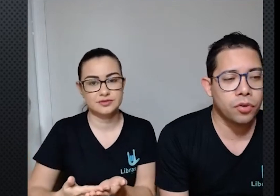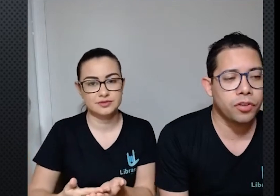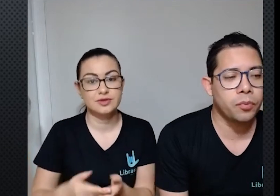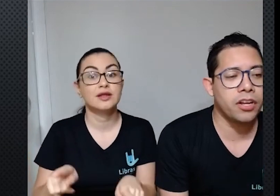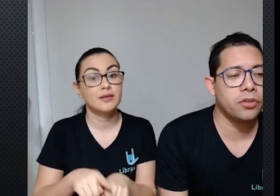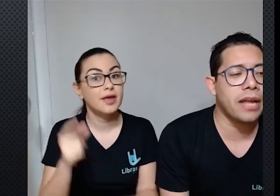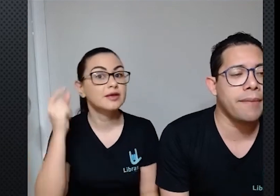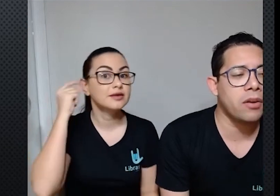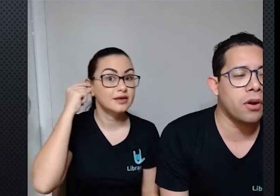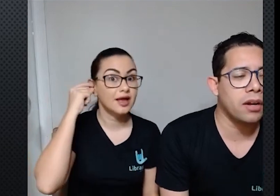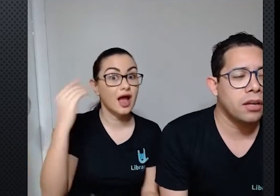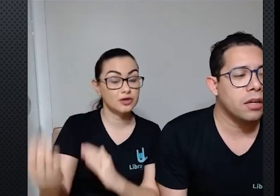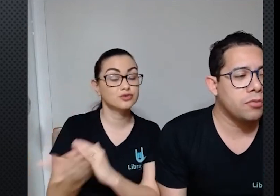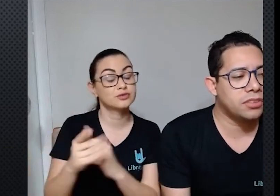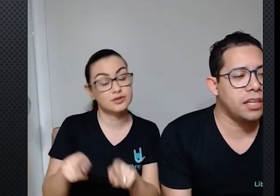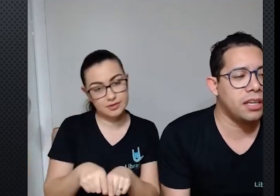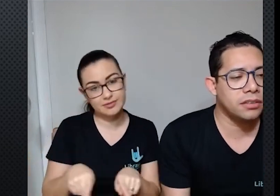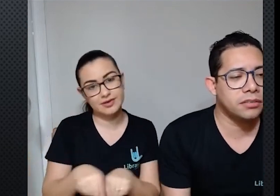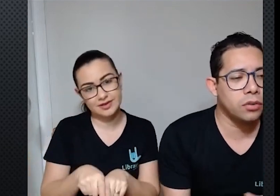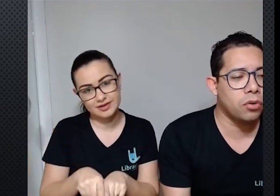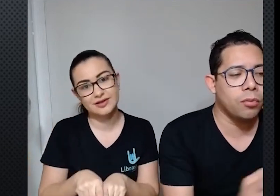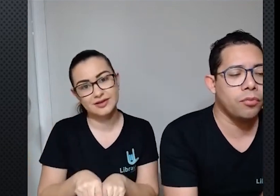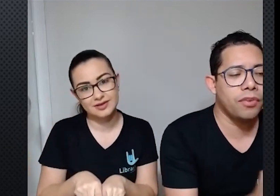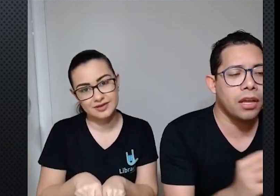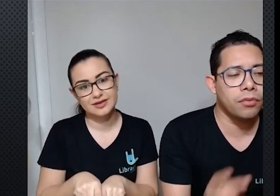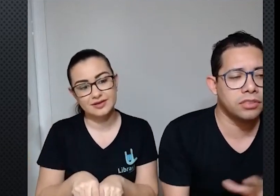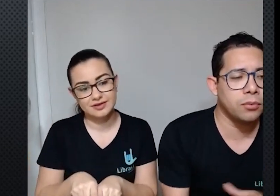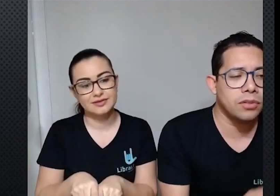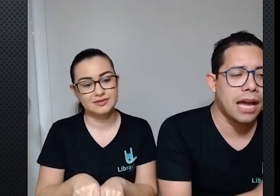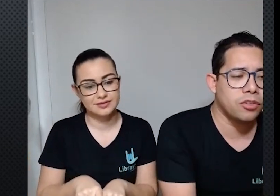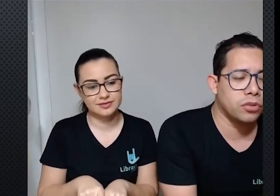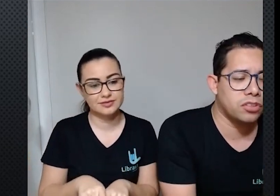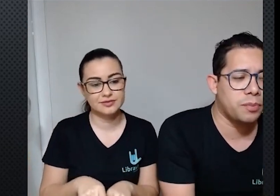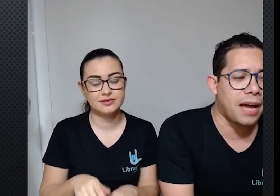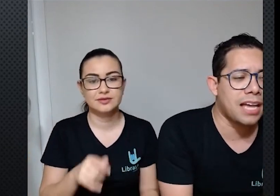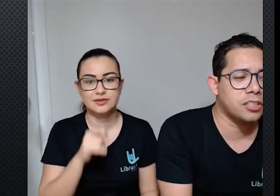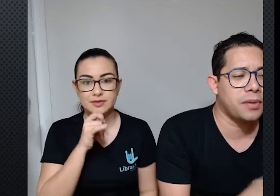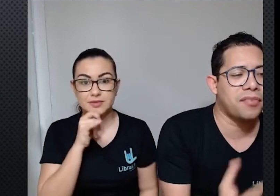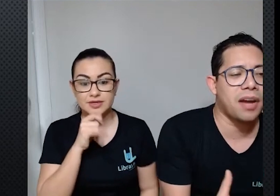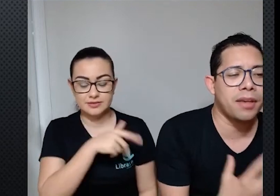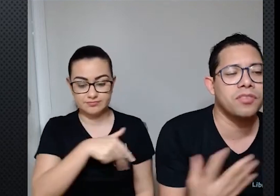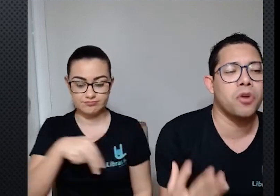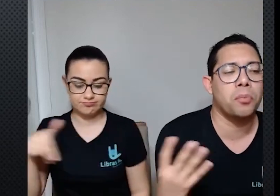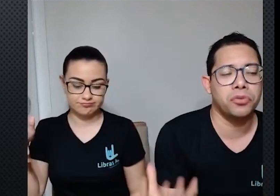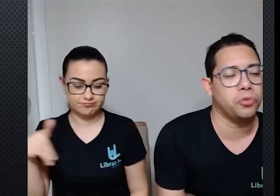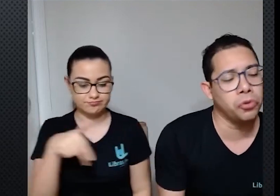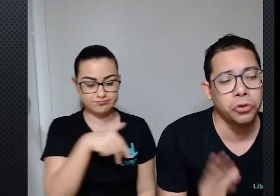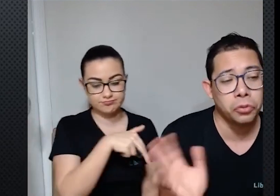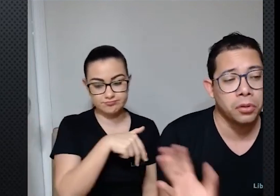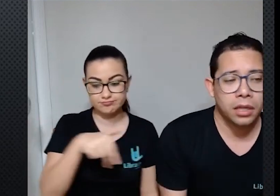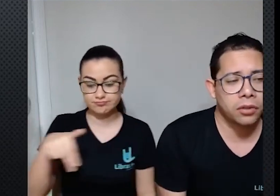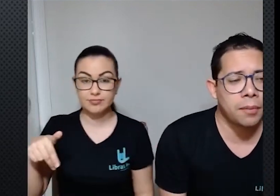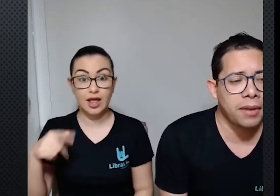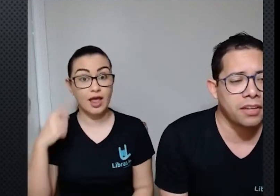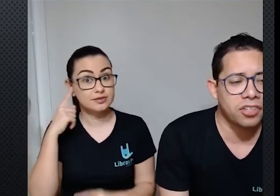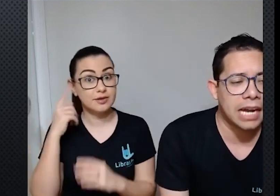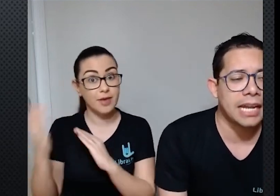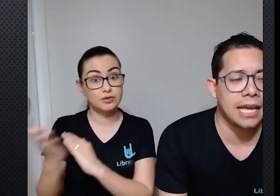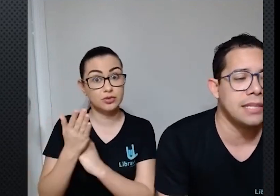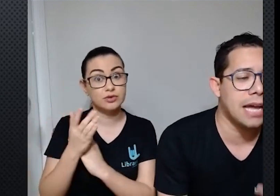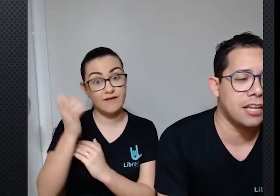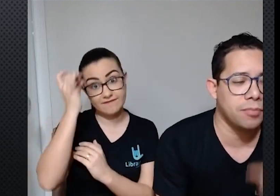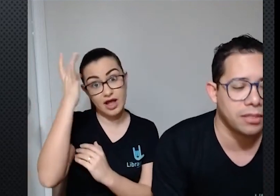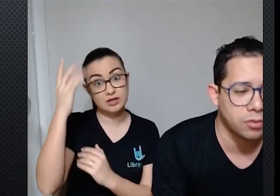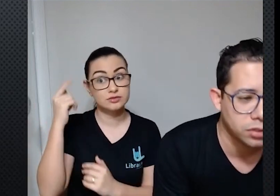fone de ouvido pode ajudar melhor você se locomover ou você mudar de outro espaço para ficar mais visual pro surdo. Então depende de